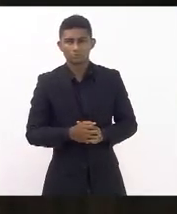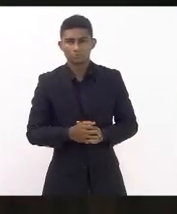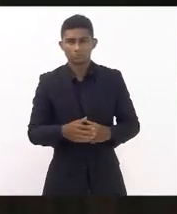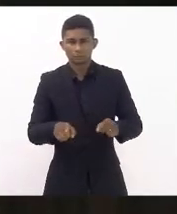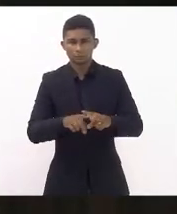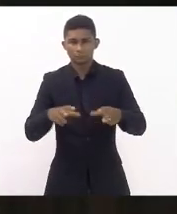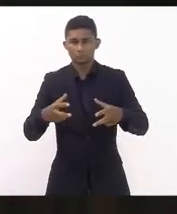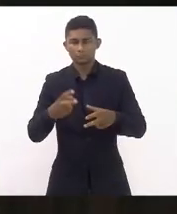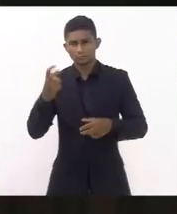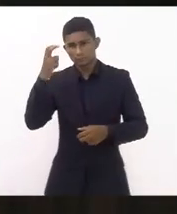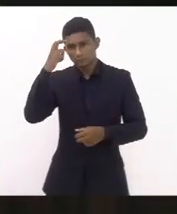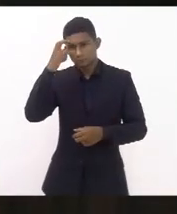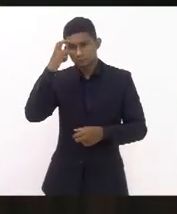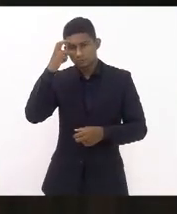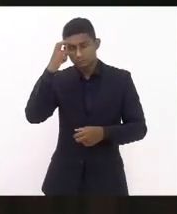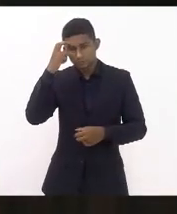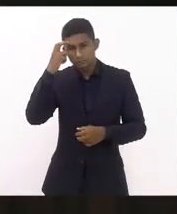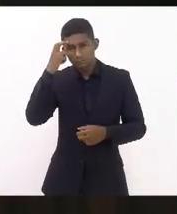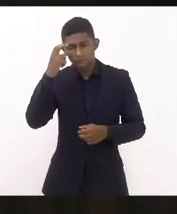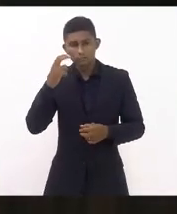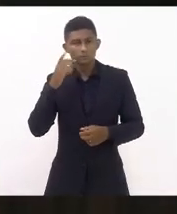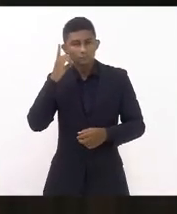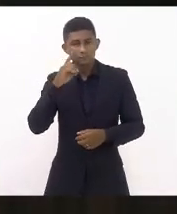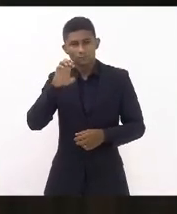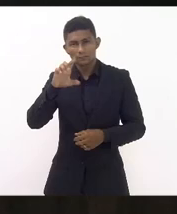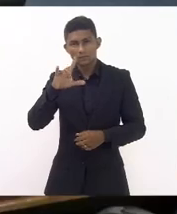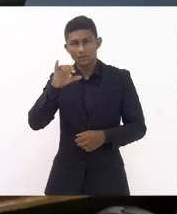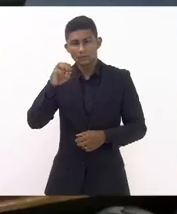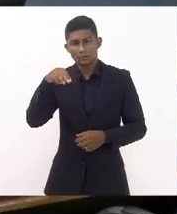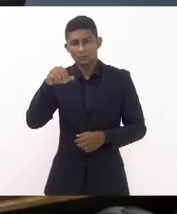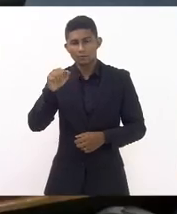de Cultura, deputada Eliomar Coelho.